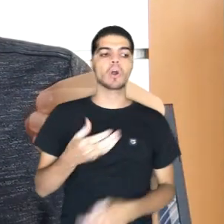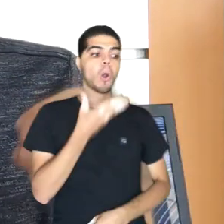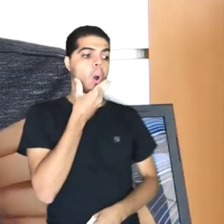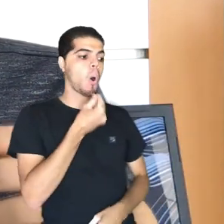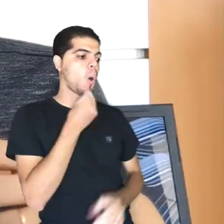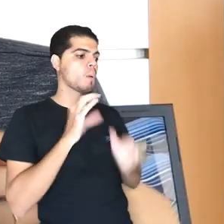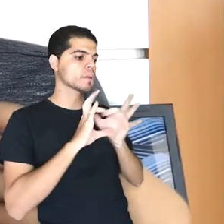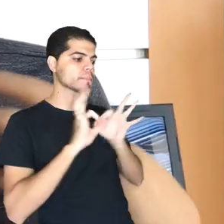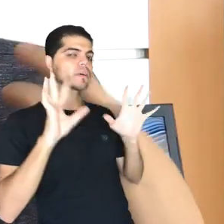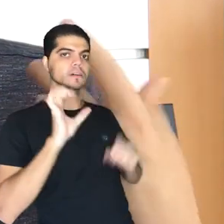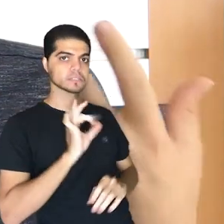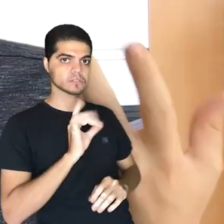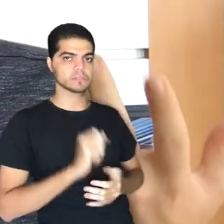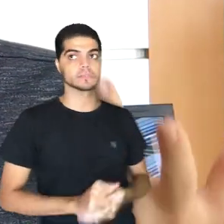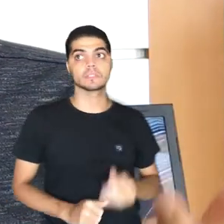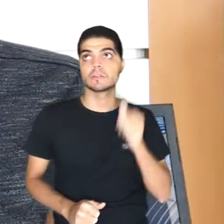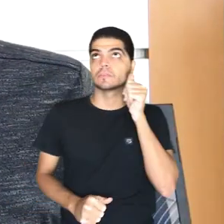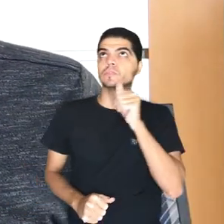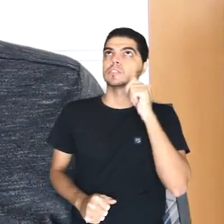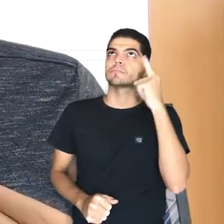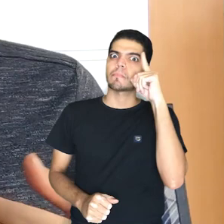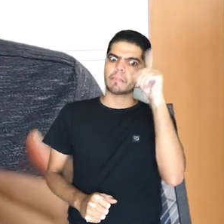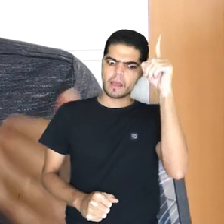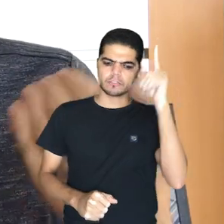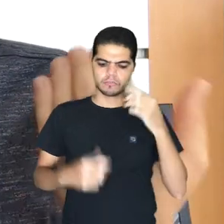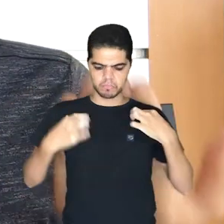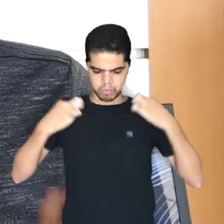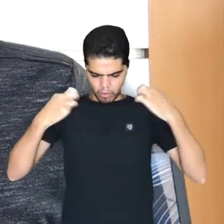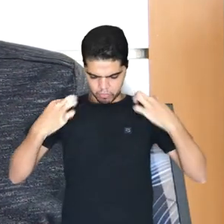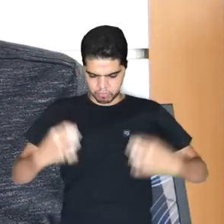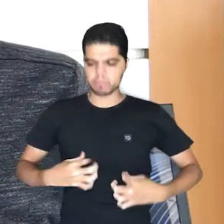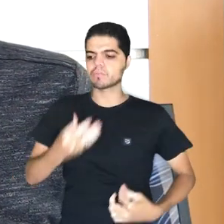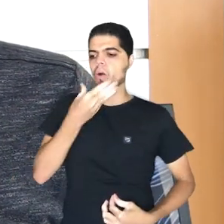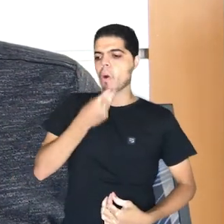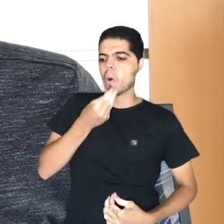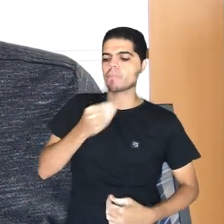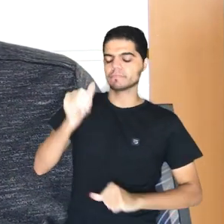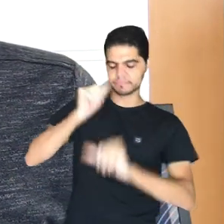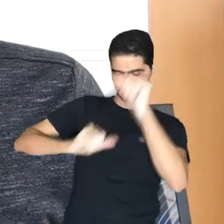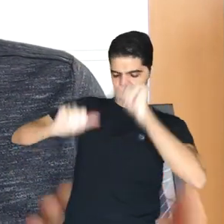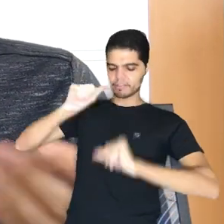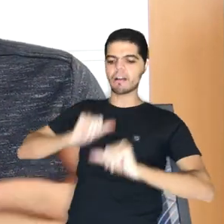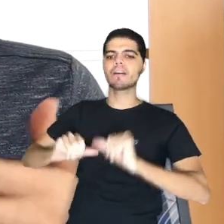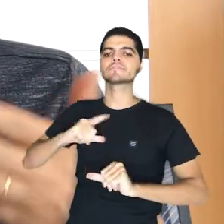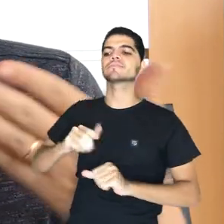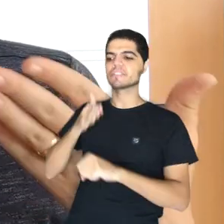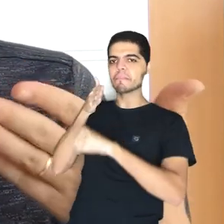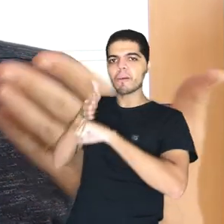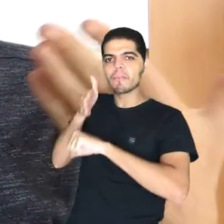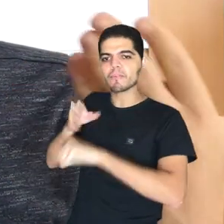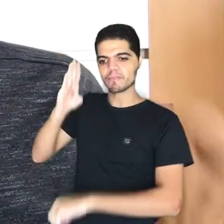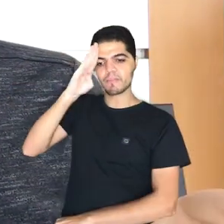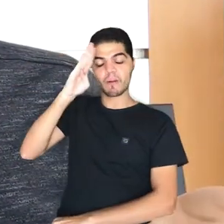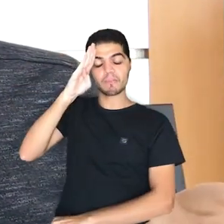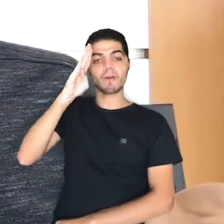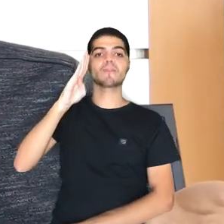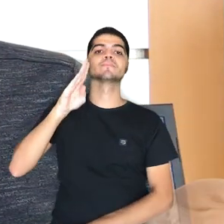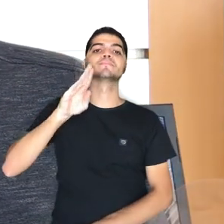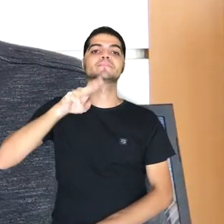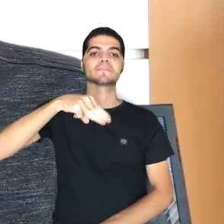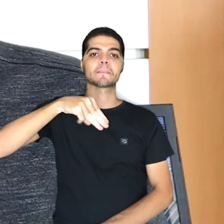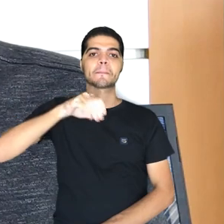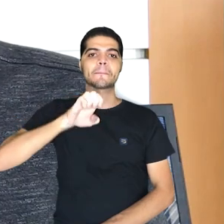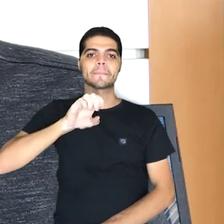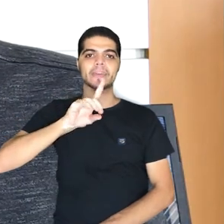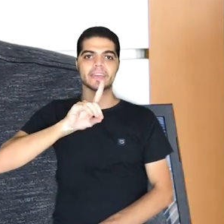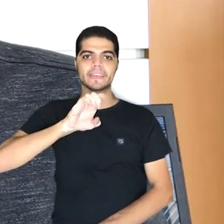Por conta disso, então, a Maria Quitéria passou a utilizar roupas masculinas e ingressou no Exército da Libertação como o soldado Medeiros.